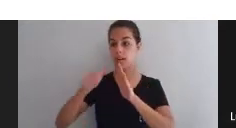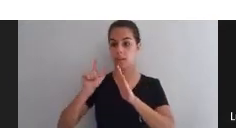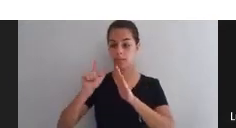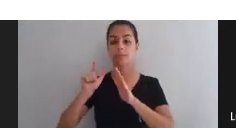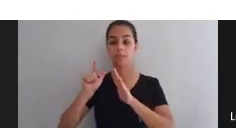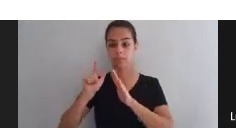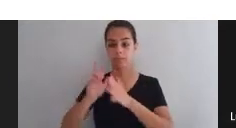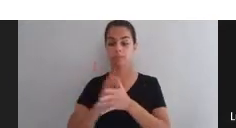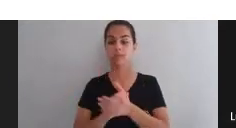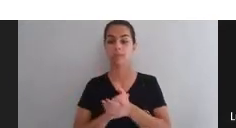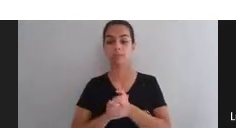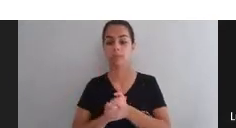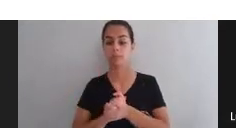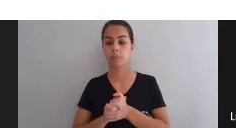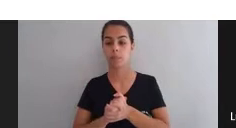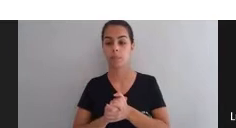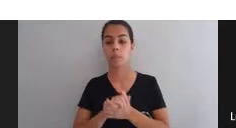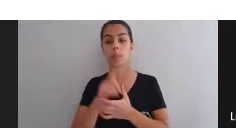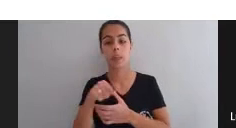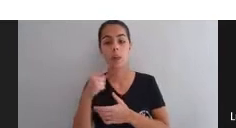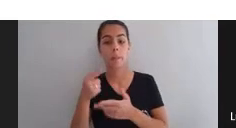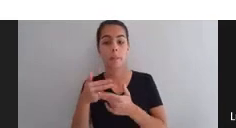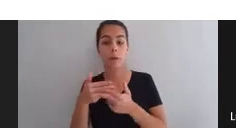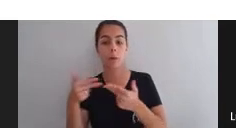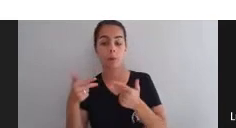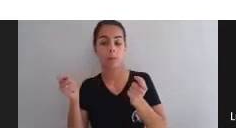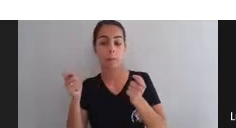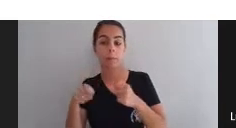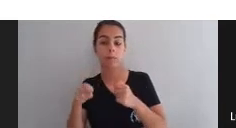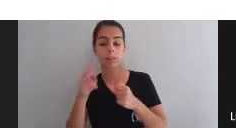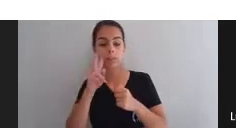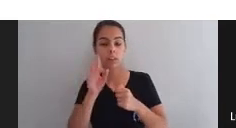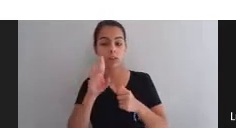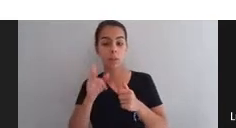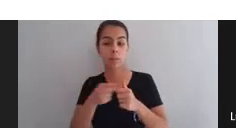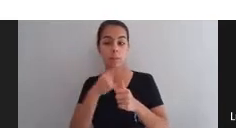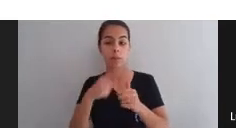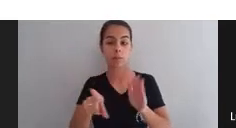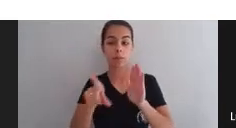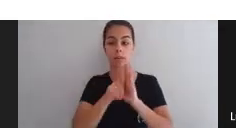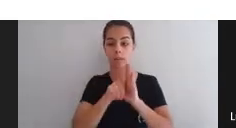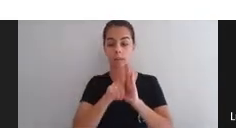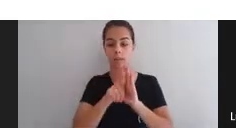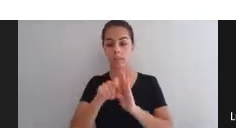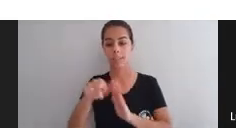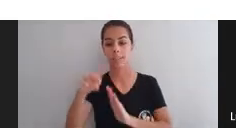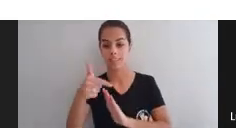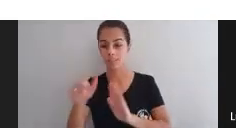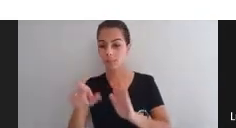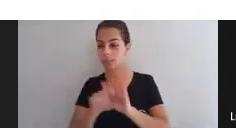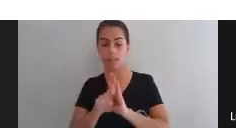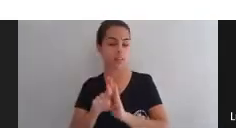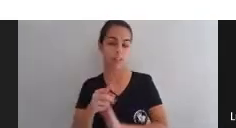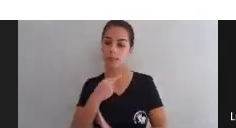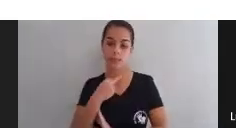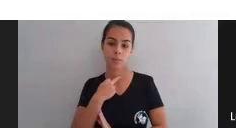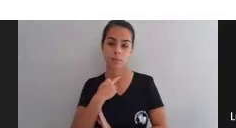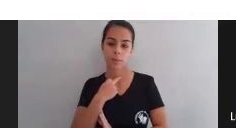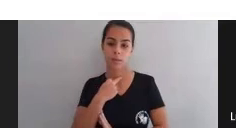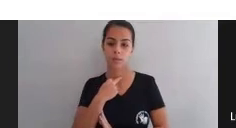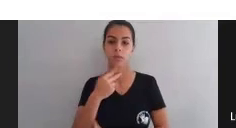né? Que é uma coisa possível olhando só para a primeira lei. Pela segunda lei, isso já não é válido. E a